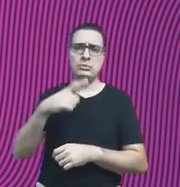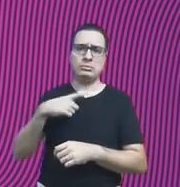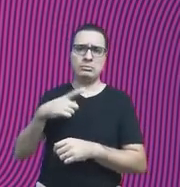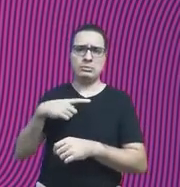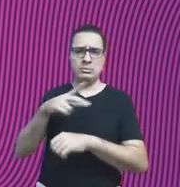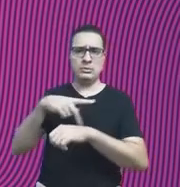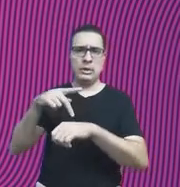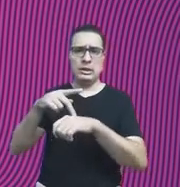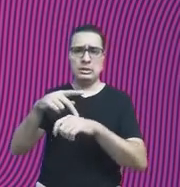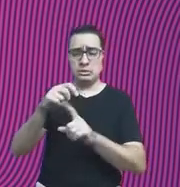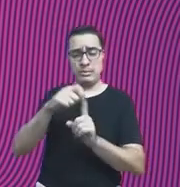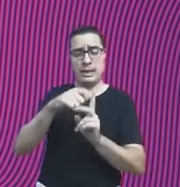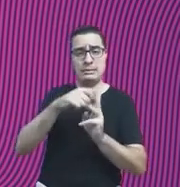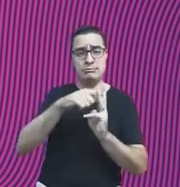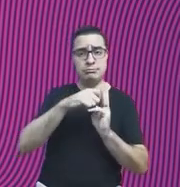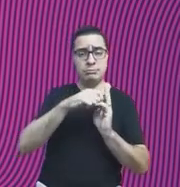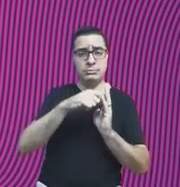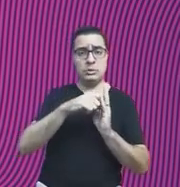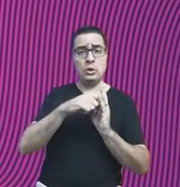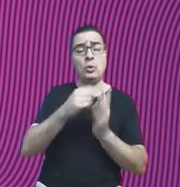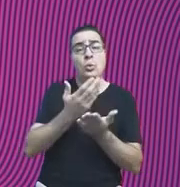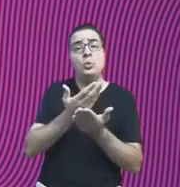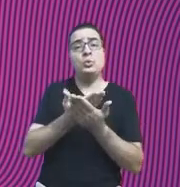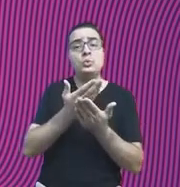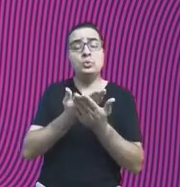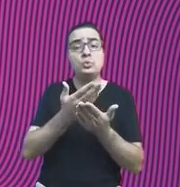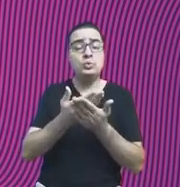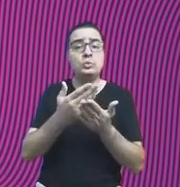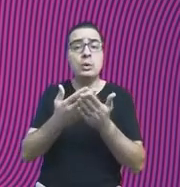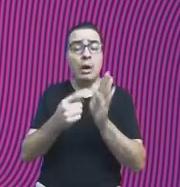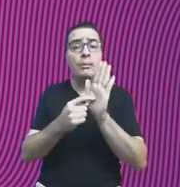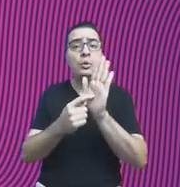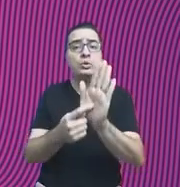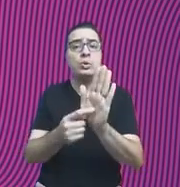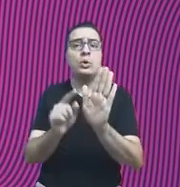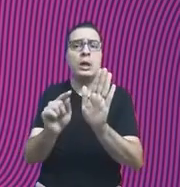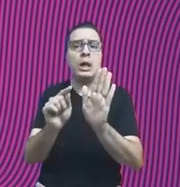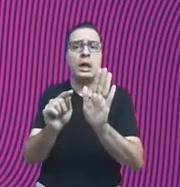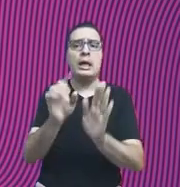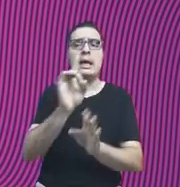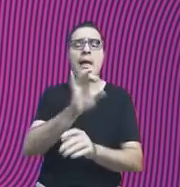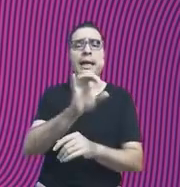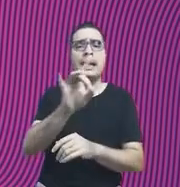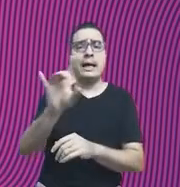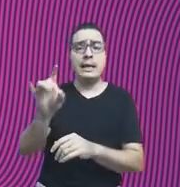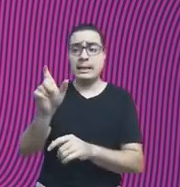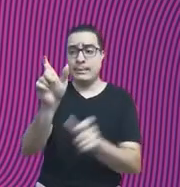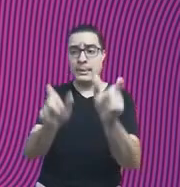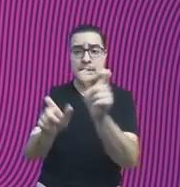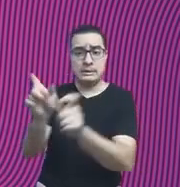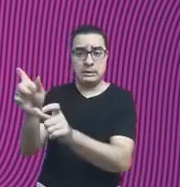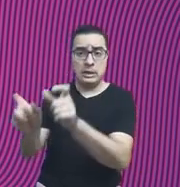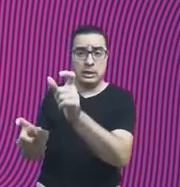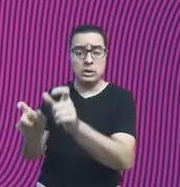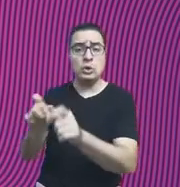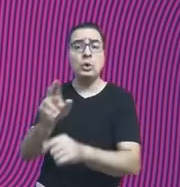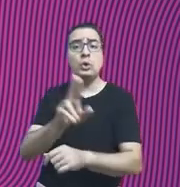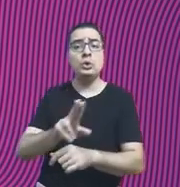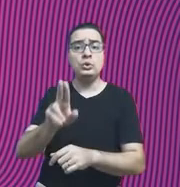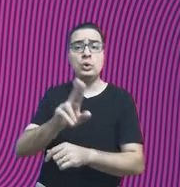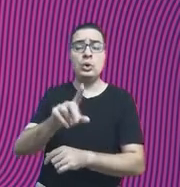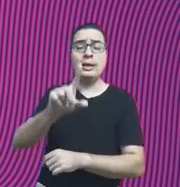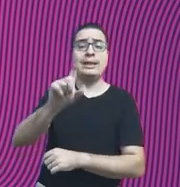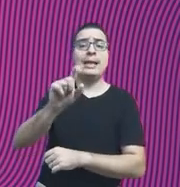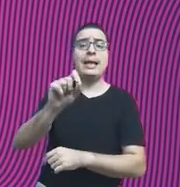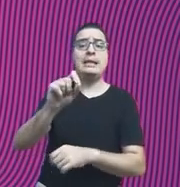meses, né? E esse estudo revelou que cada paciente desses, em média, utilizou 10 horas de